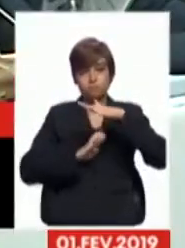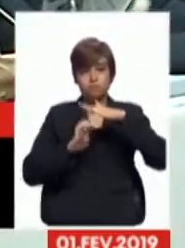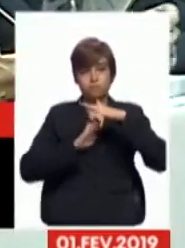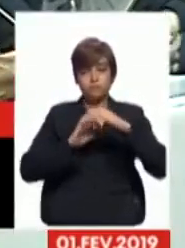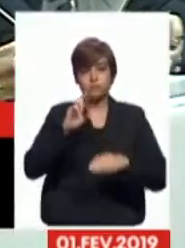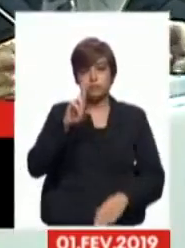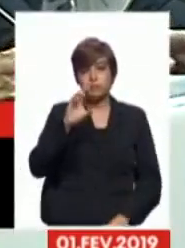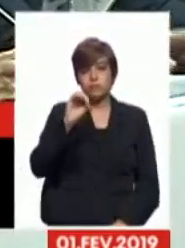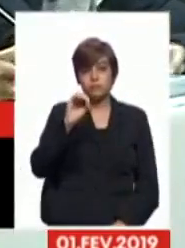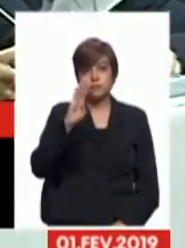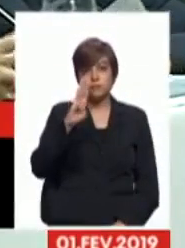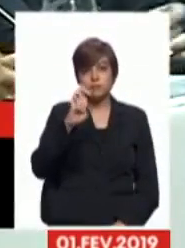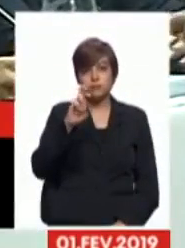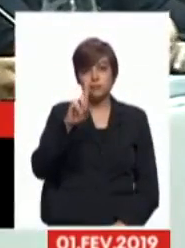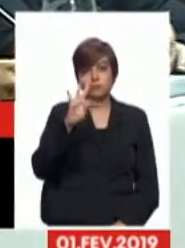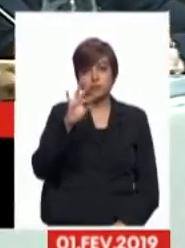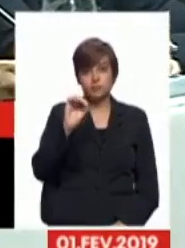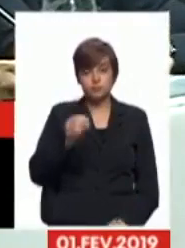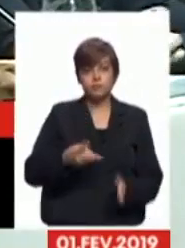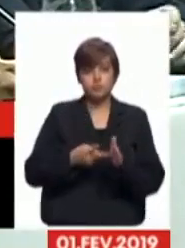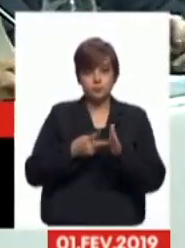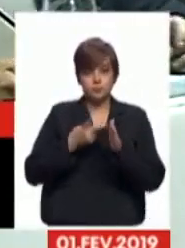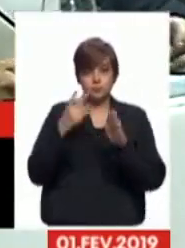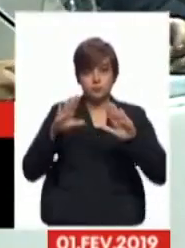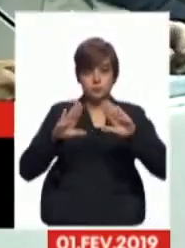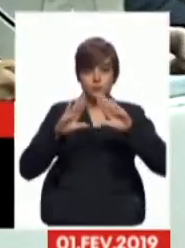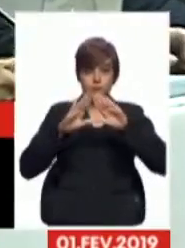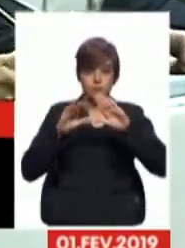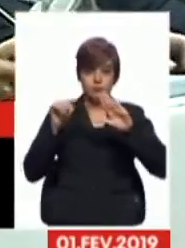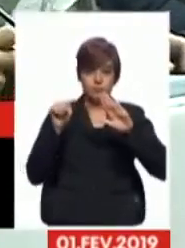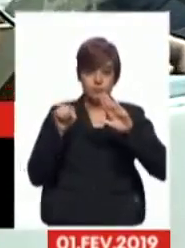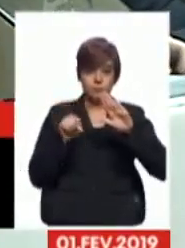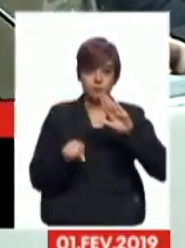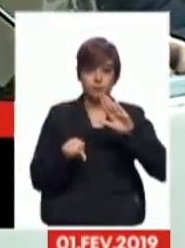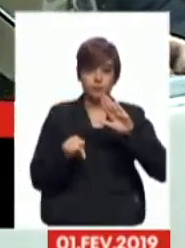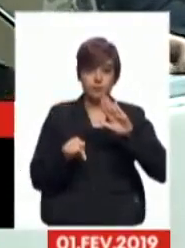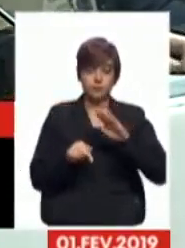Andrade, assume o seu segundo mandato na Assembleia de Minas.